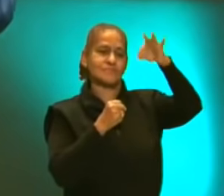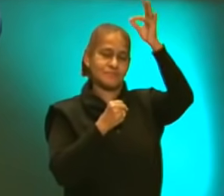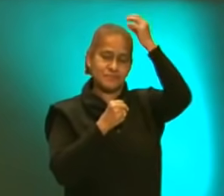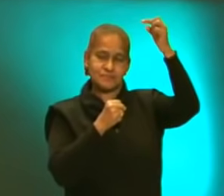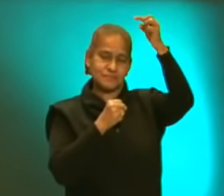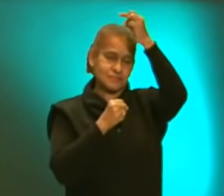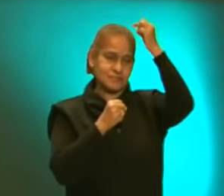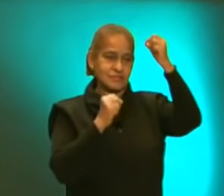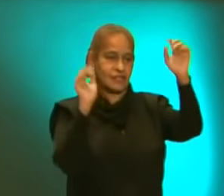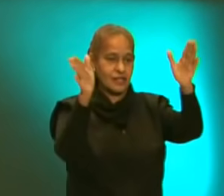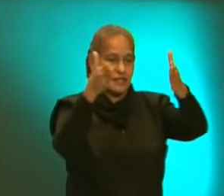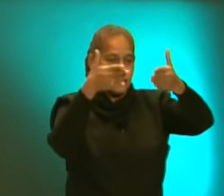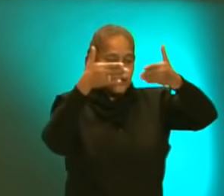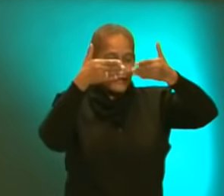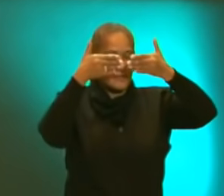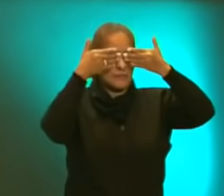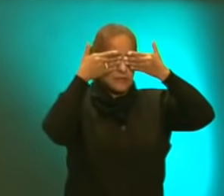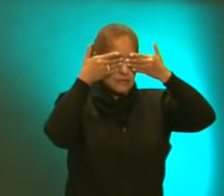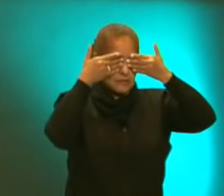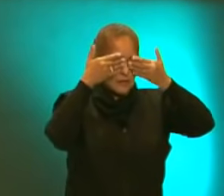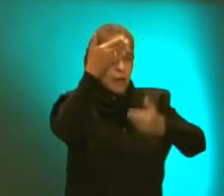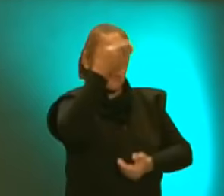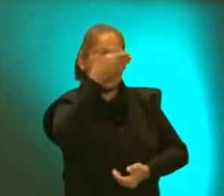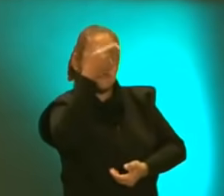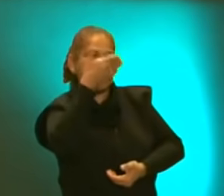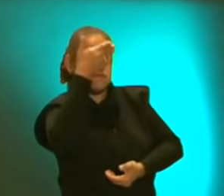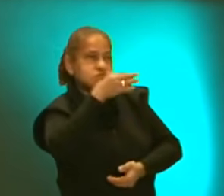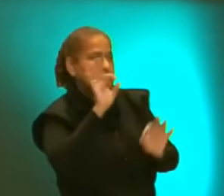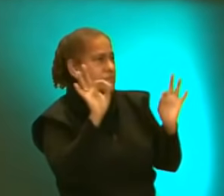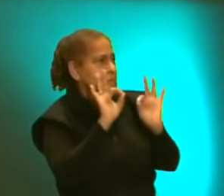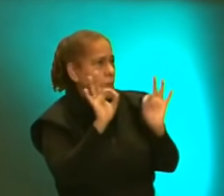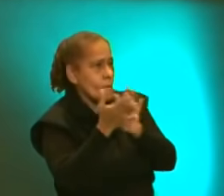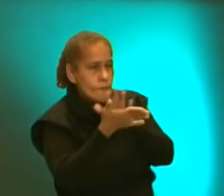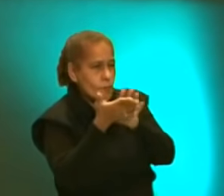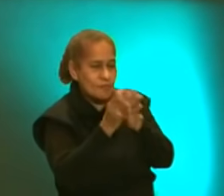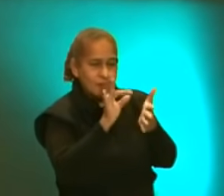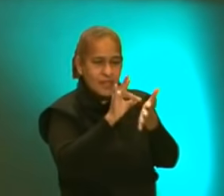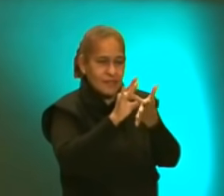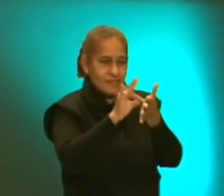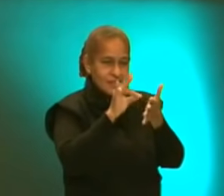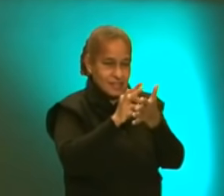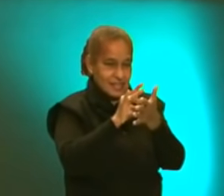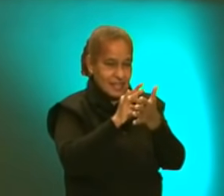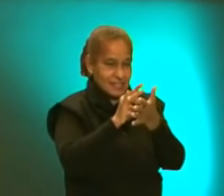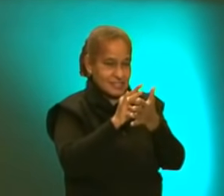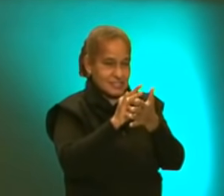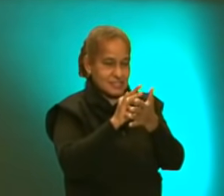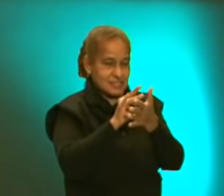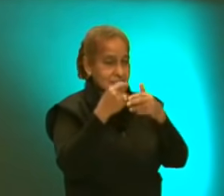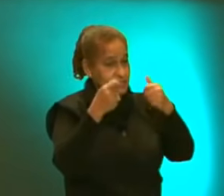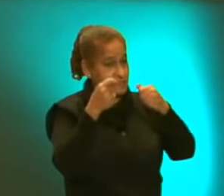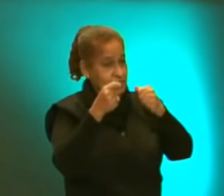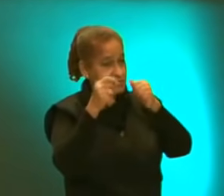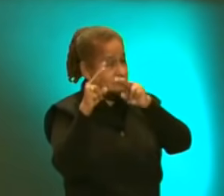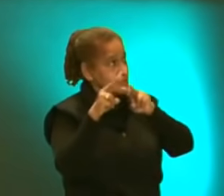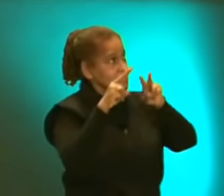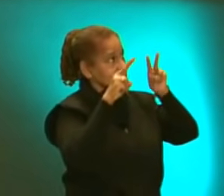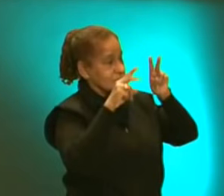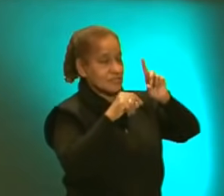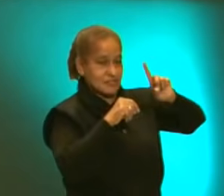essas vendas que não nos permitem enxergar a realidade na perspectiva de Deus, caem por